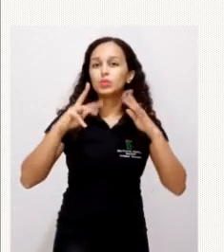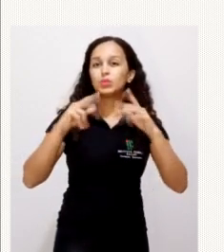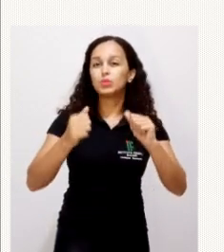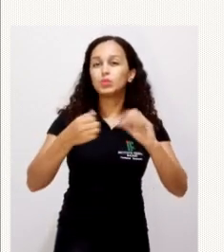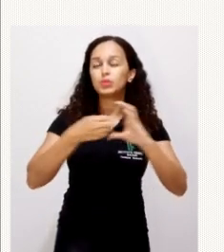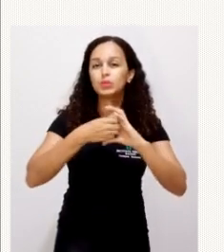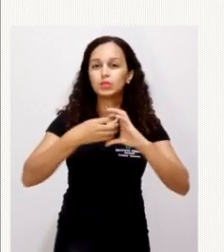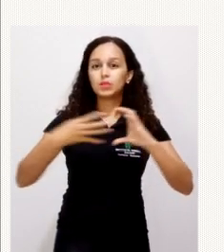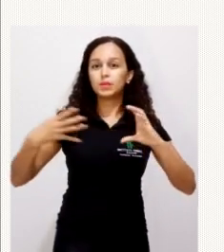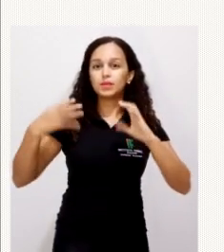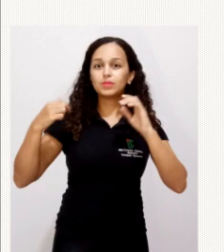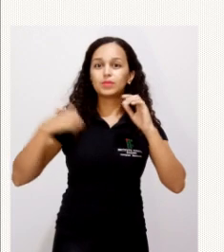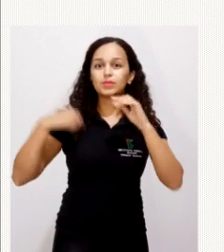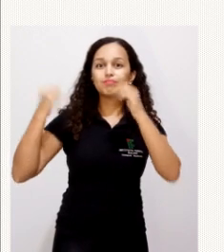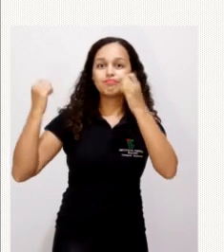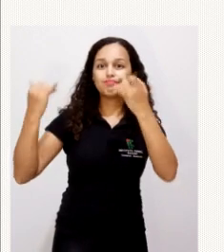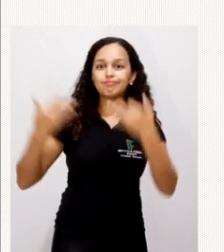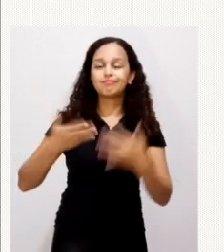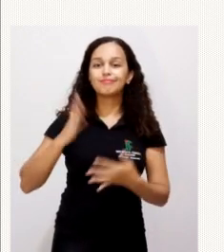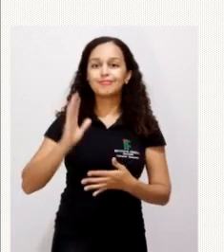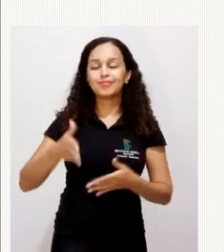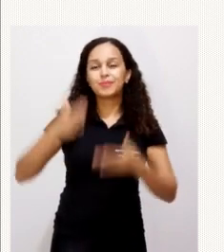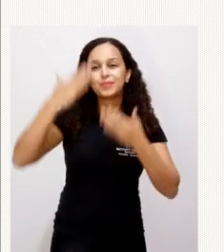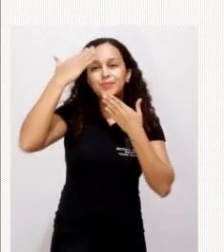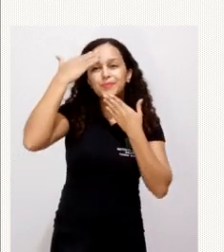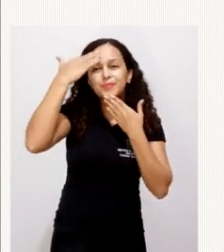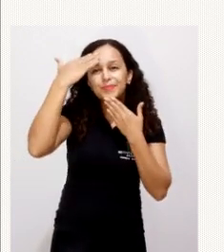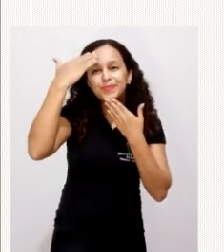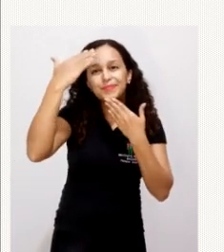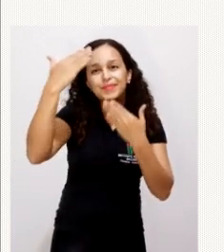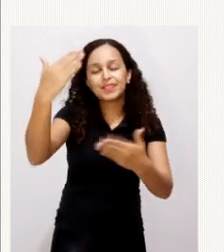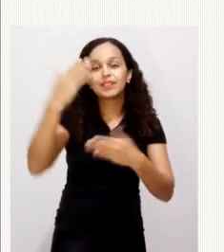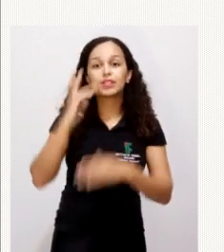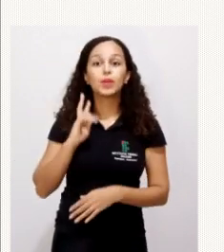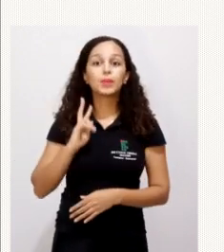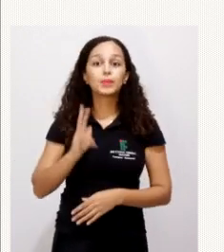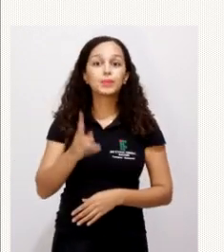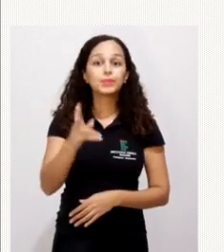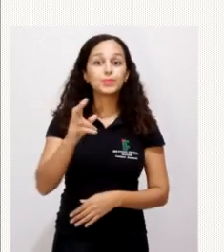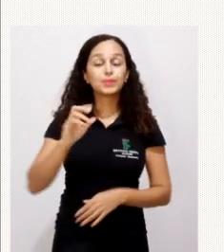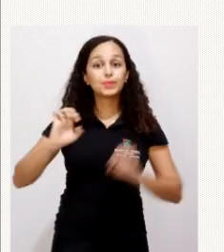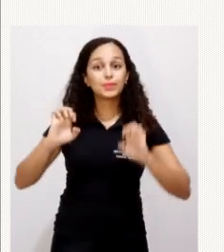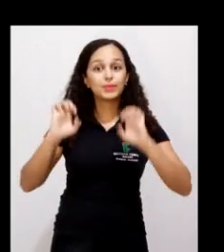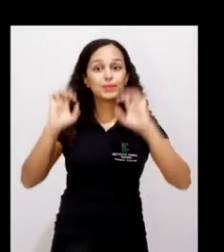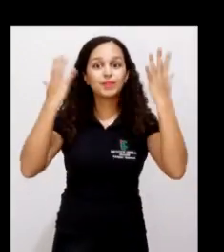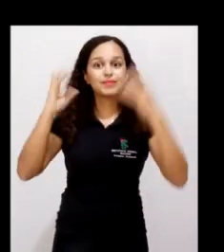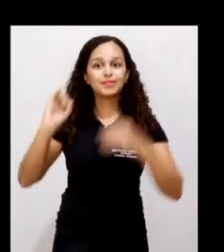mencionei aqui. Muito obrigada e continuem aproveitando o evento.